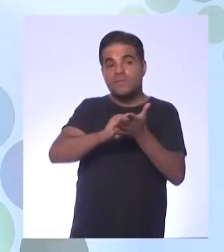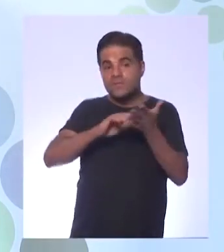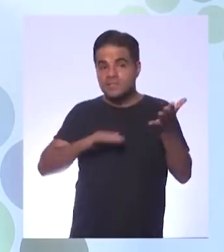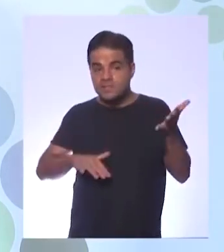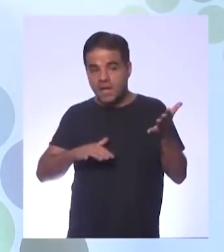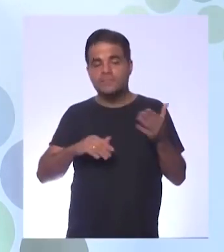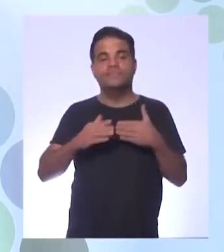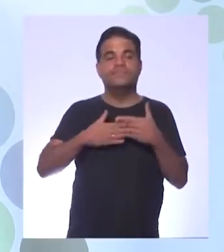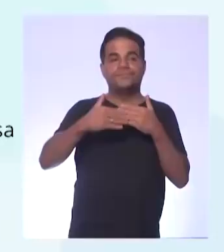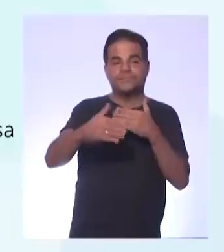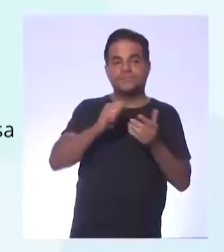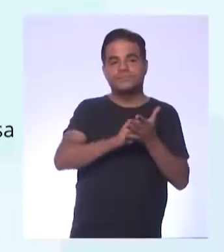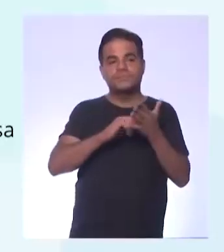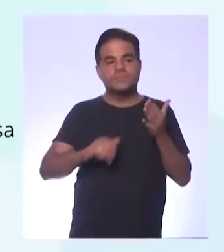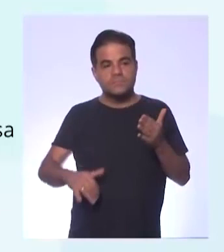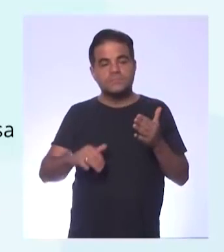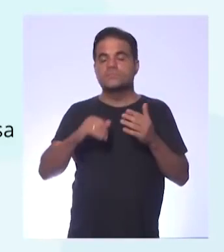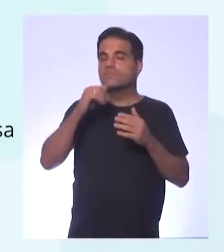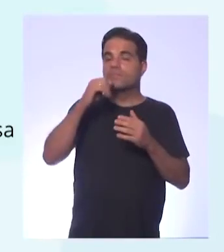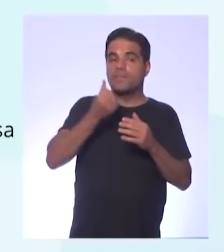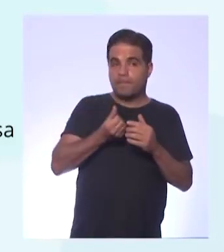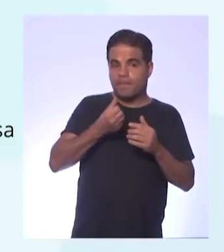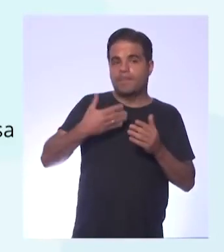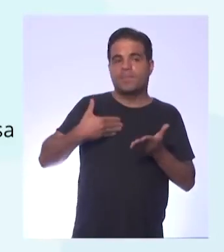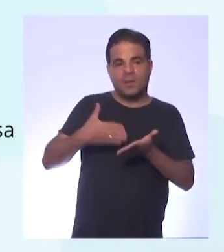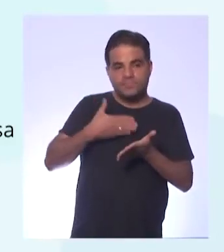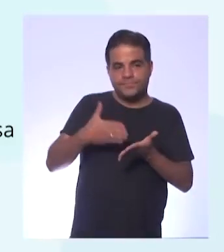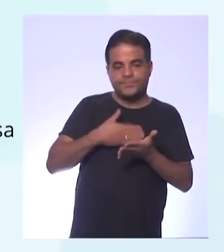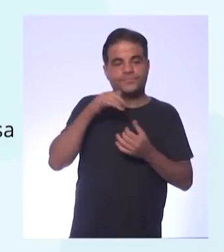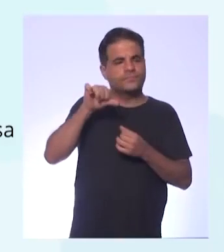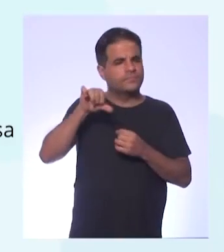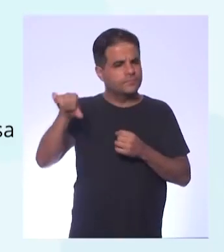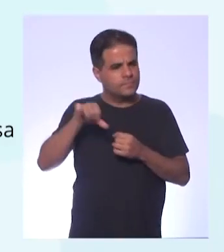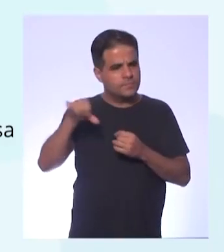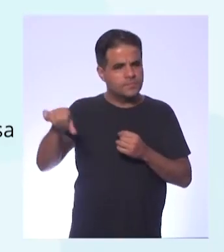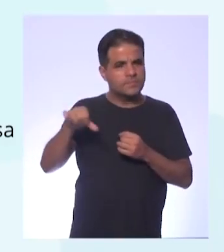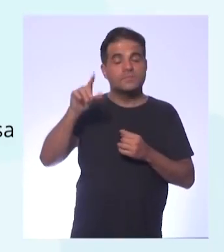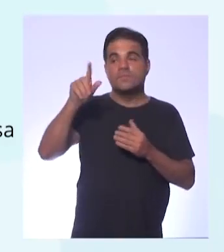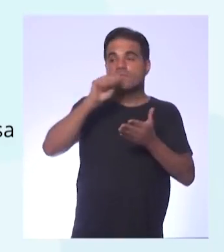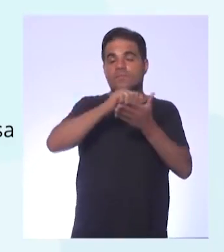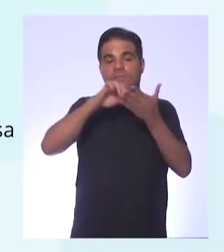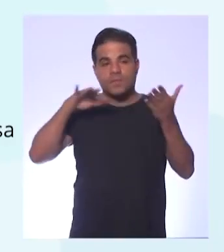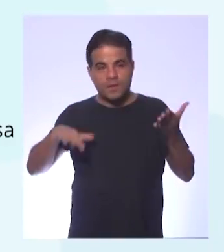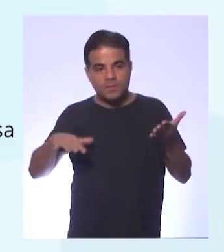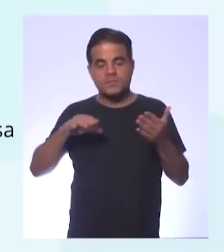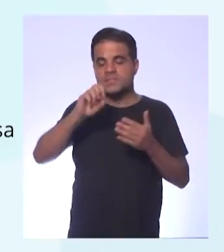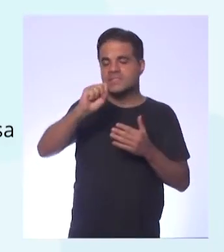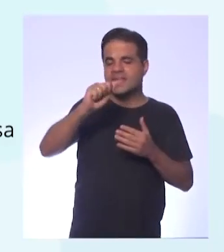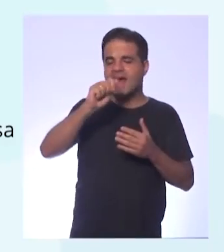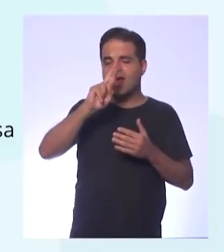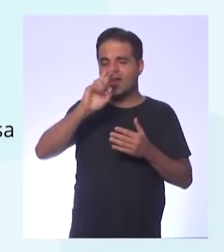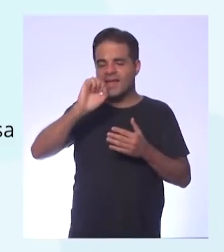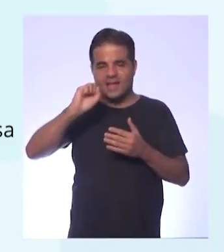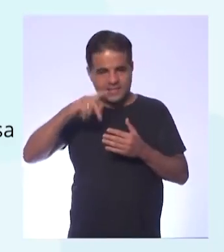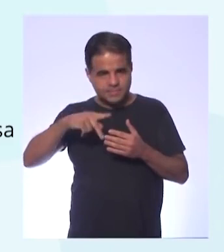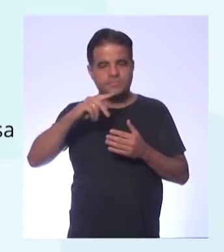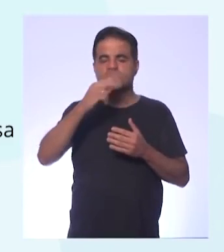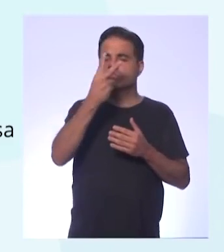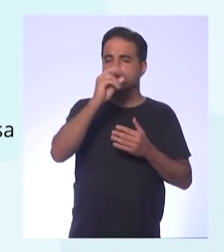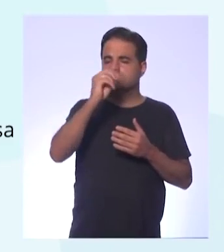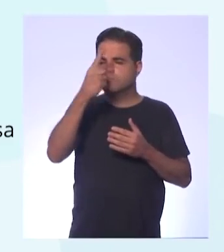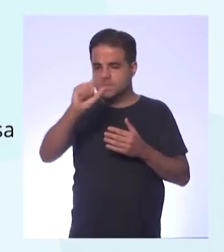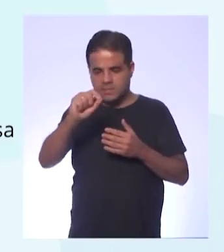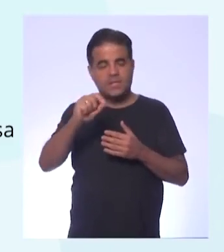atividade. Então, vamos lá para a atividade. Atividade 6 da página 99. É uma atividade do Saresp de 2010. Ele fala o